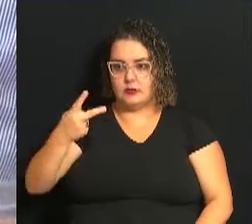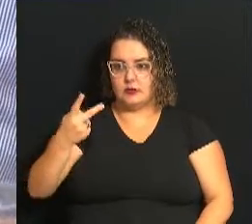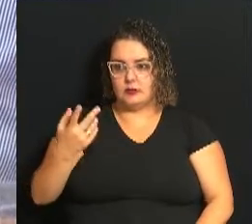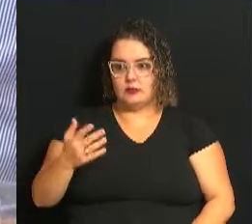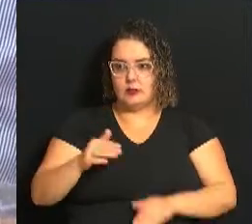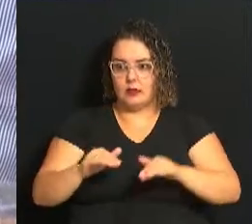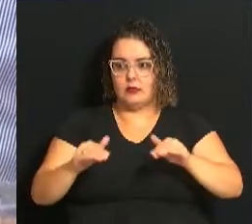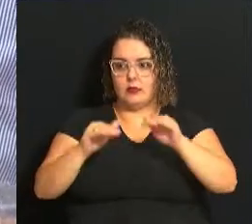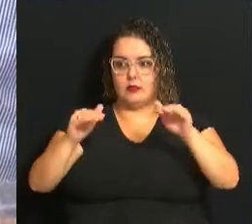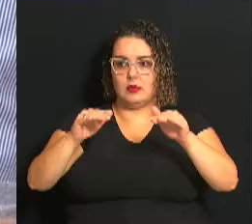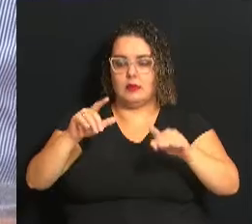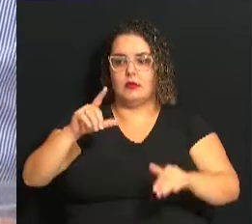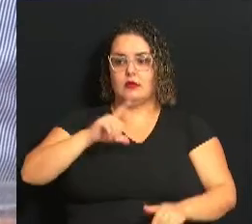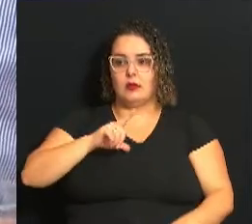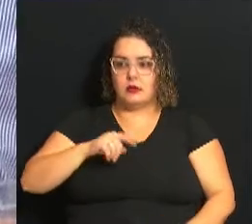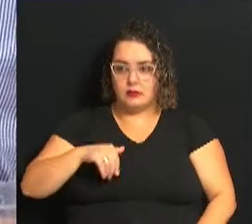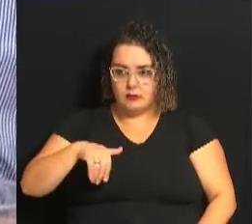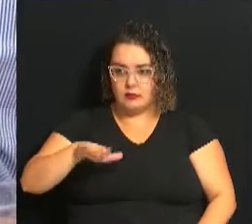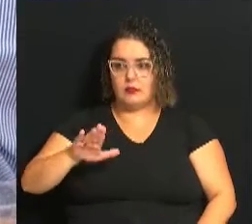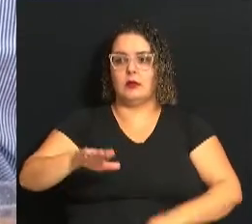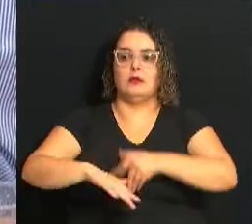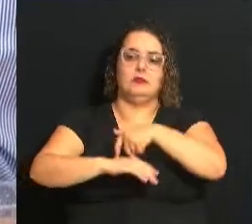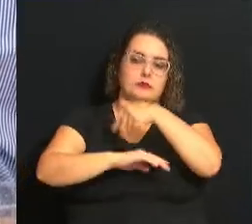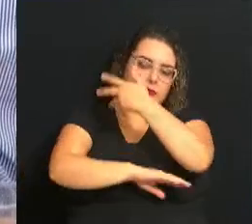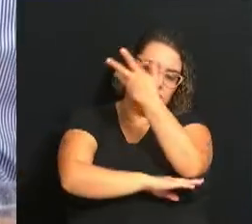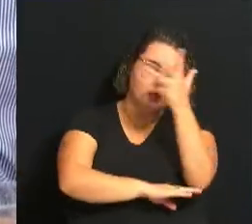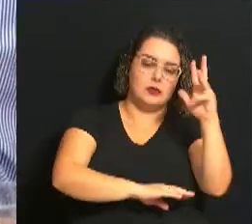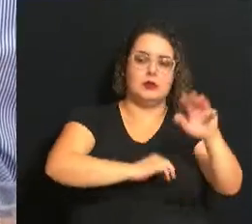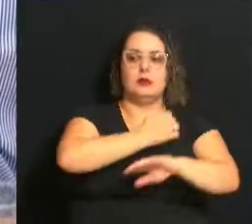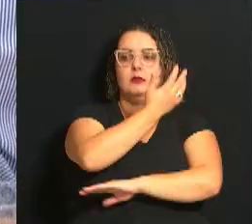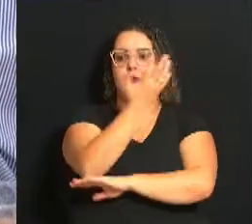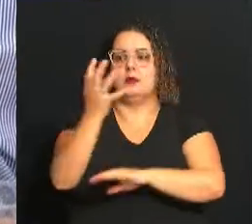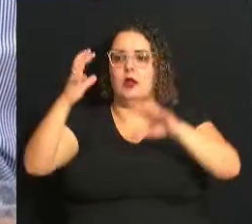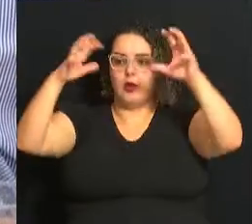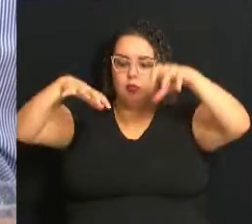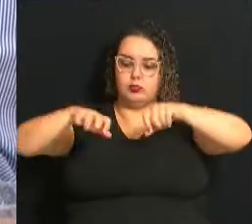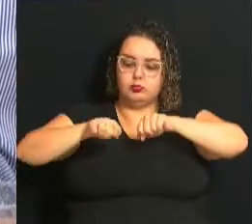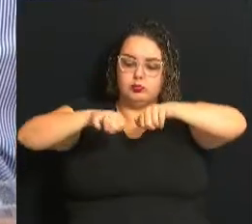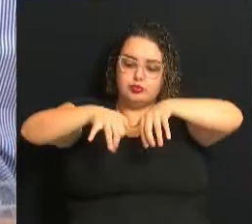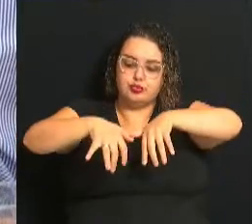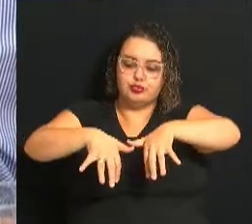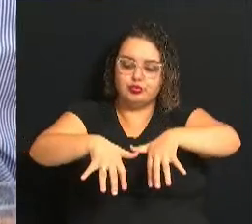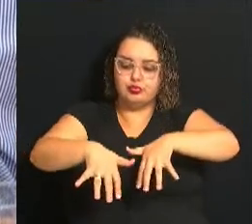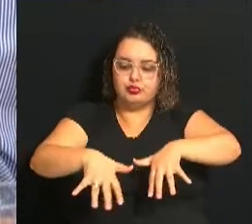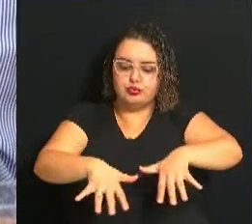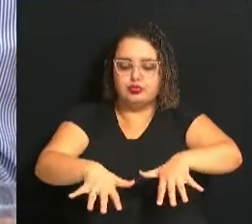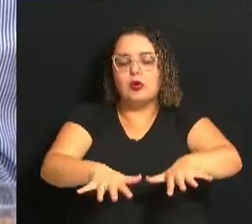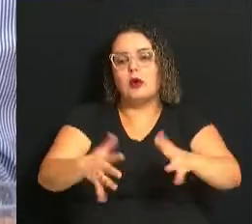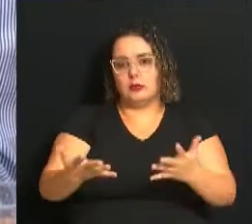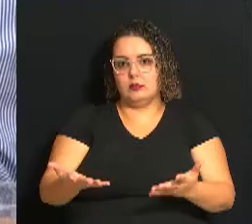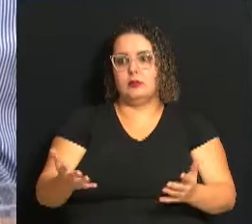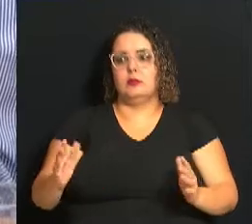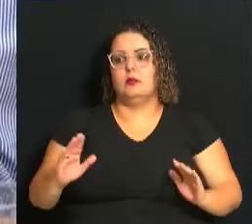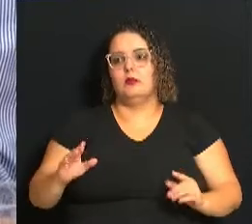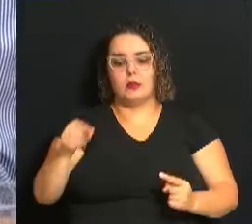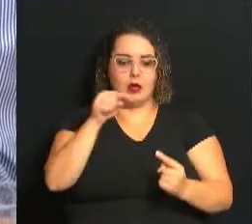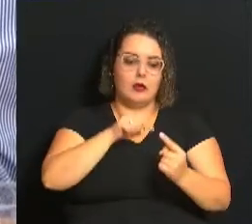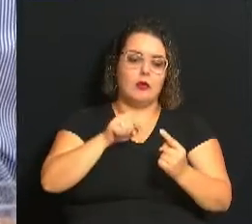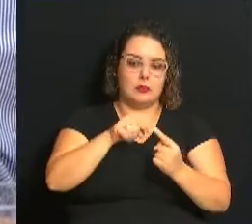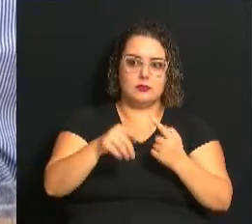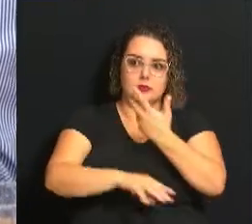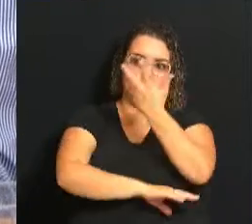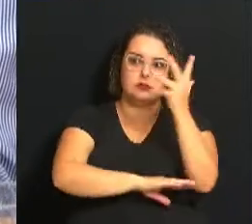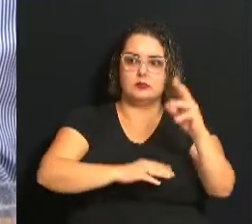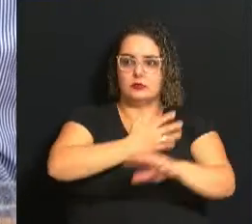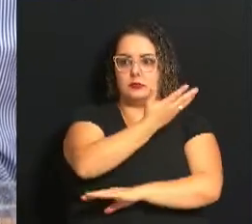sobrar muito mais área verde, mais área de permeabilidade, vai ser muito mais voltado para o meio ambiente do que se você ter